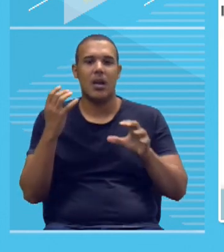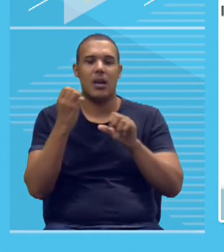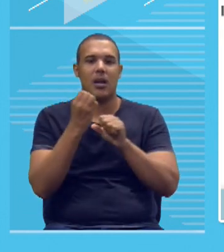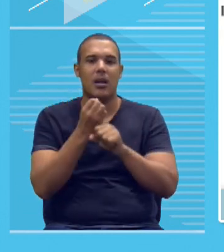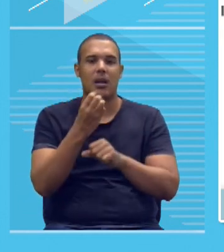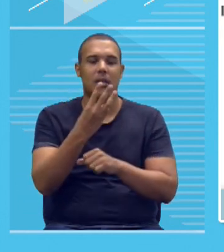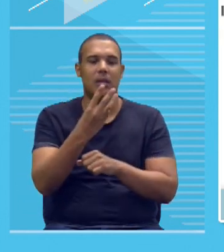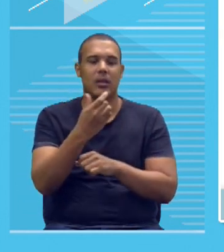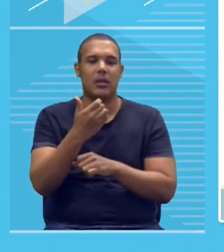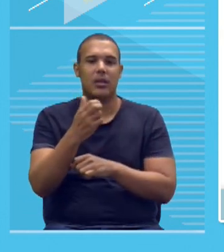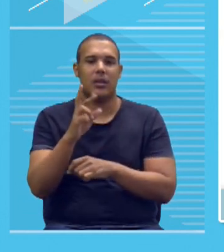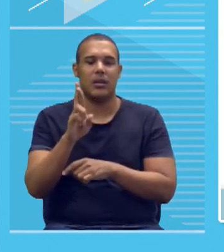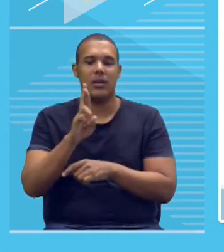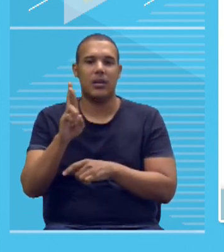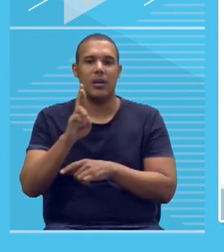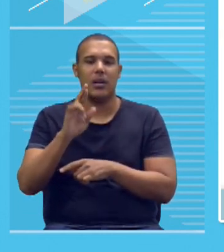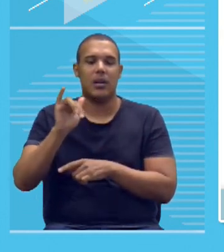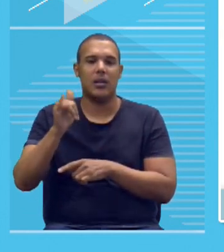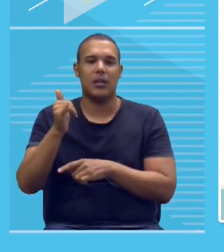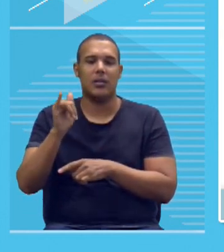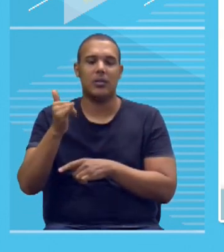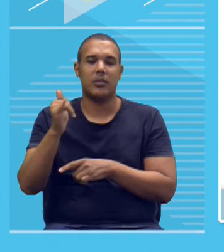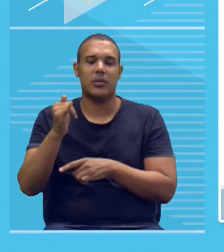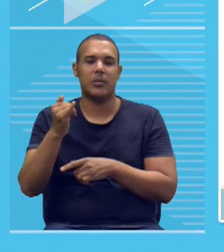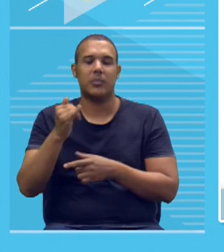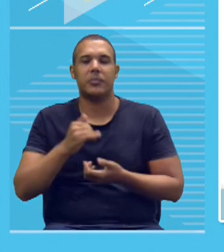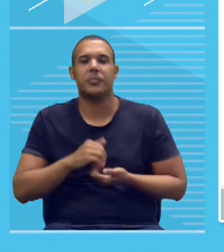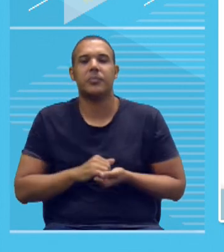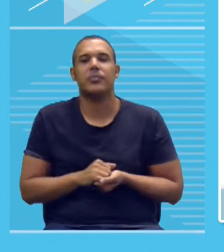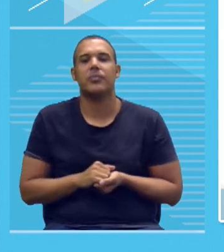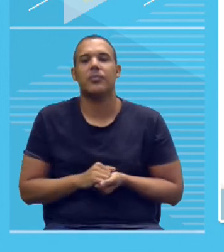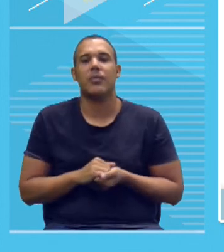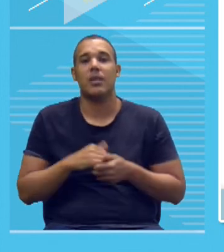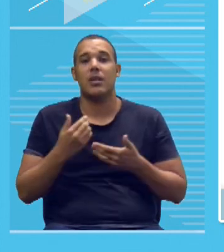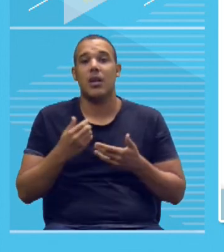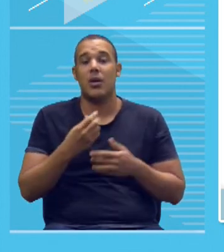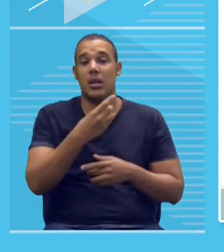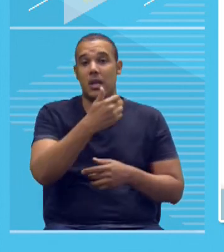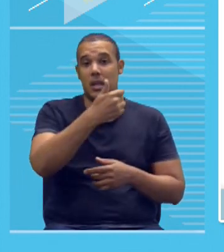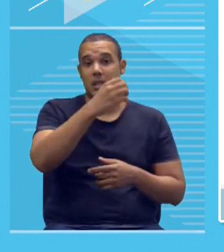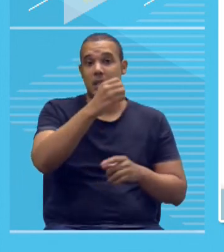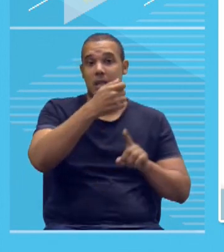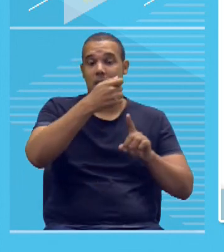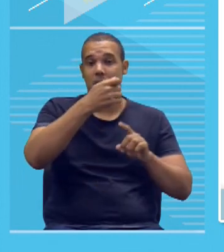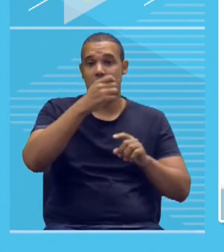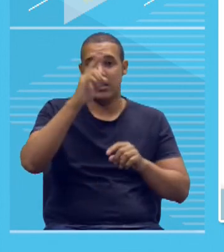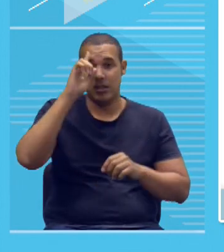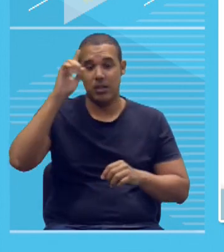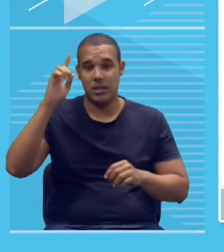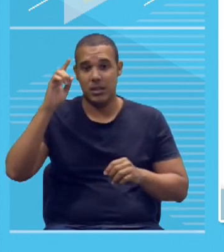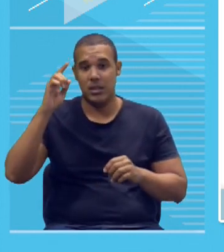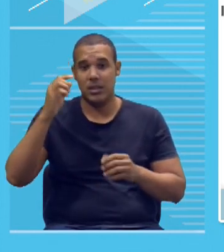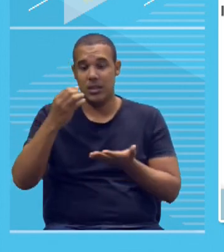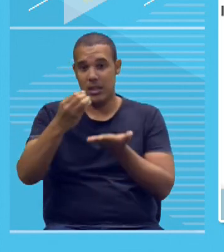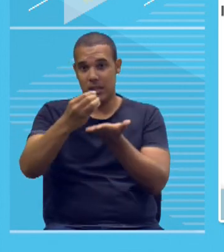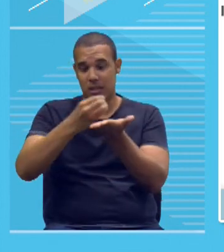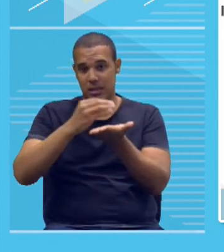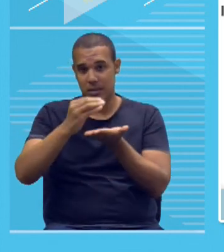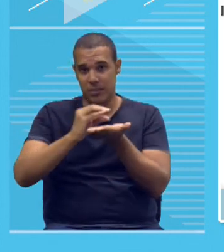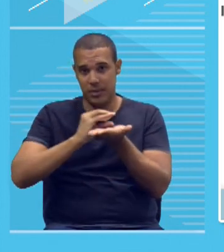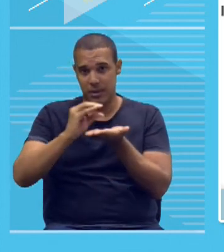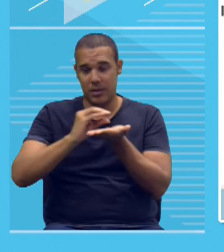32 reais de juros ou seja um desses 10 dias de aplicação a pessoa ganhou 32 reais de juros